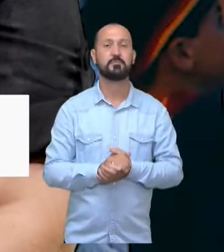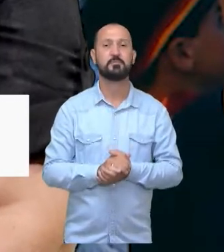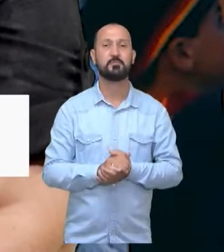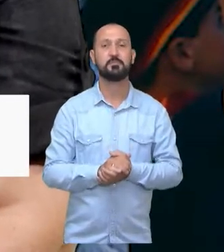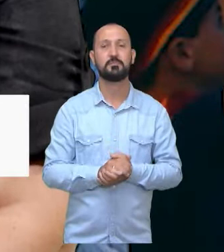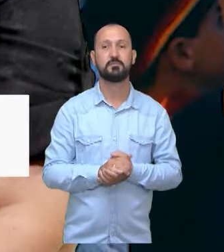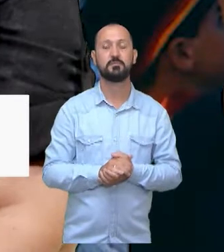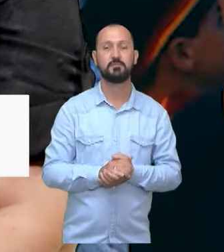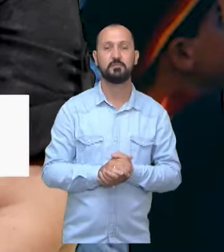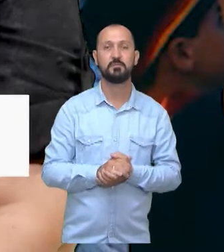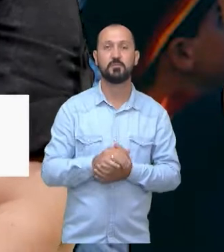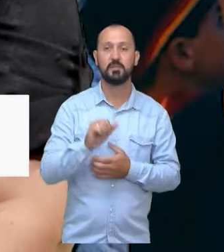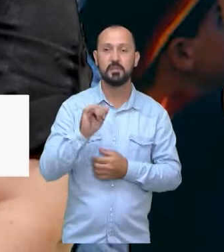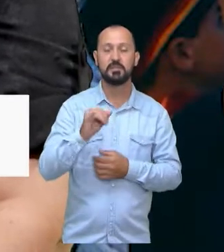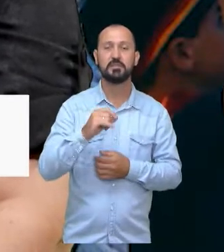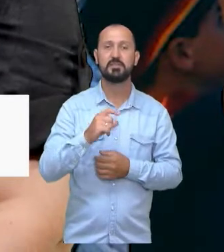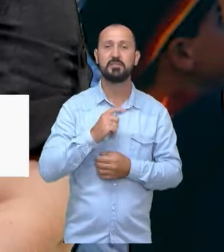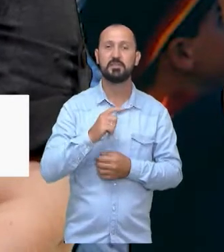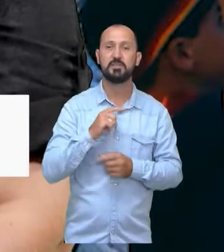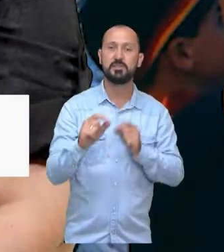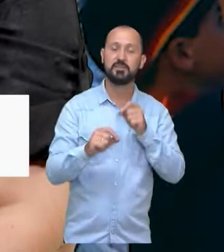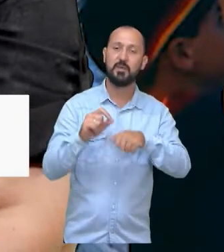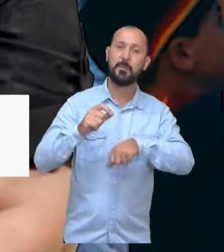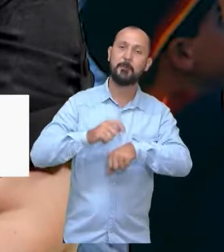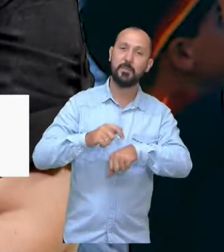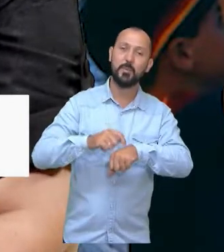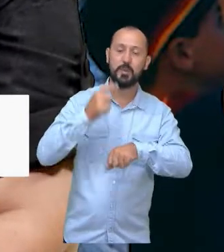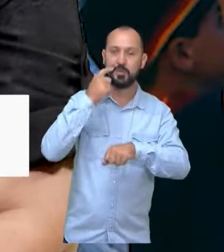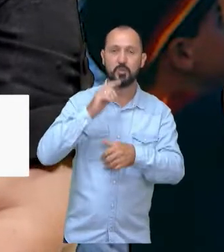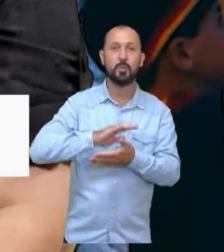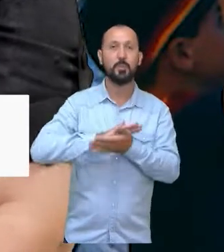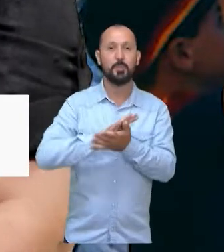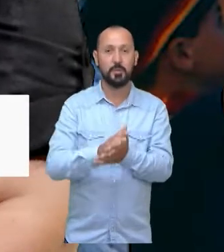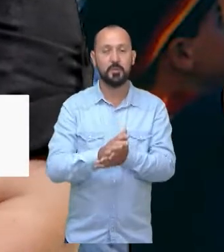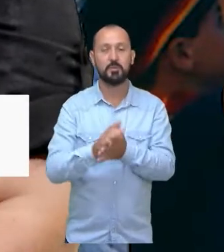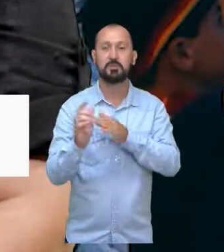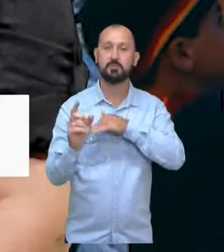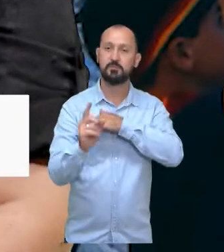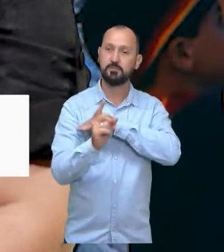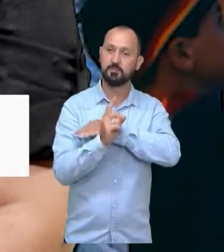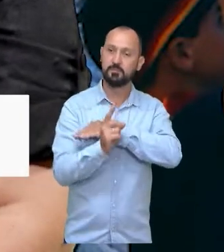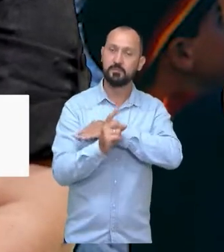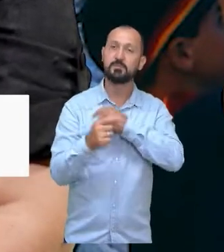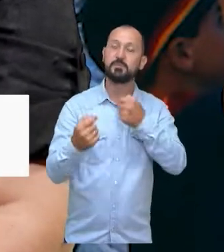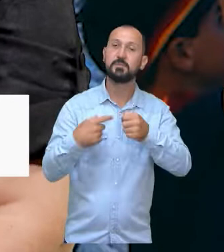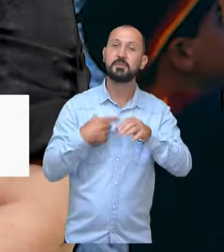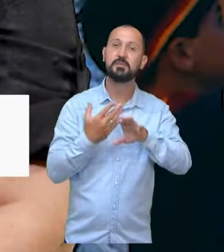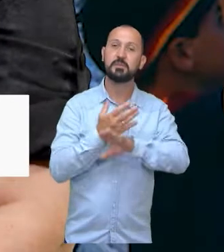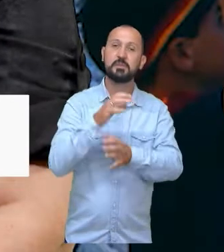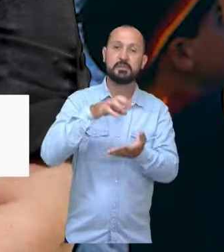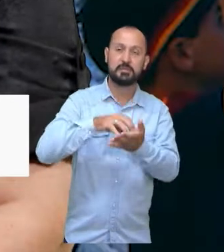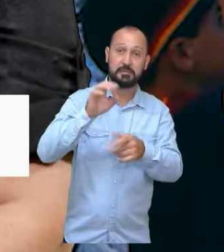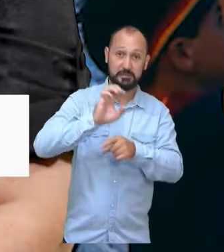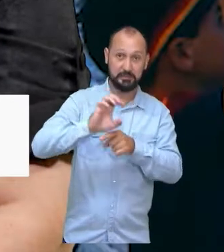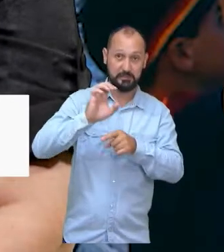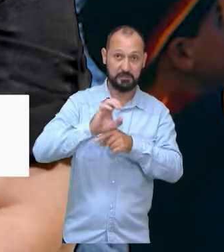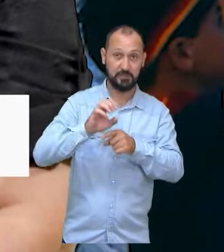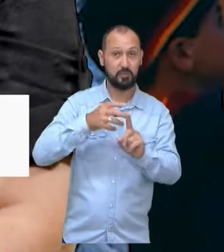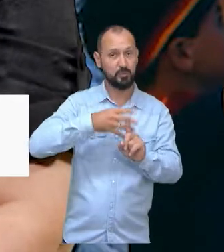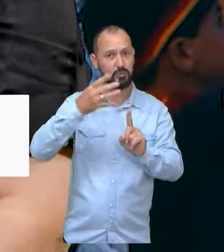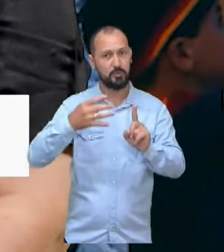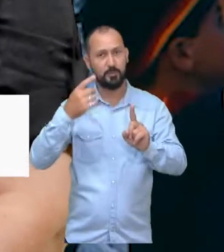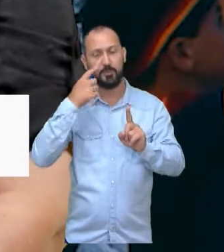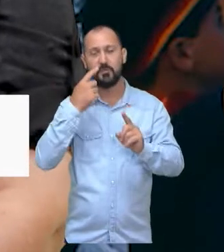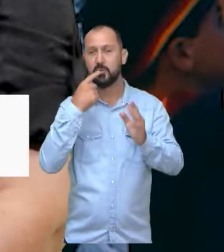Se houver algum tipo de situação de preconceito nesse atendimento, que procure o Centro Estadual de Cidadania LGBT para fazer